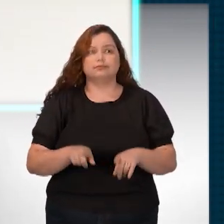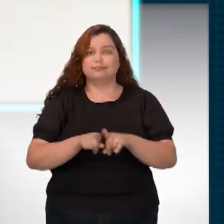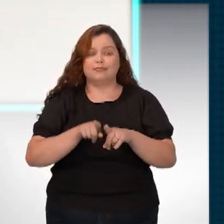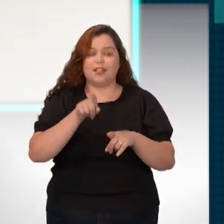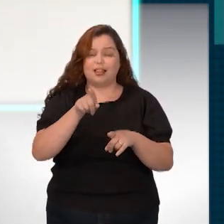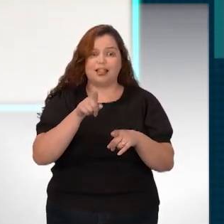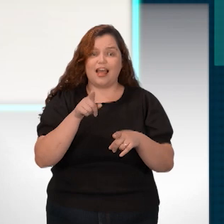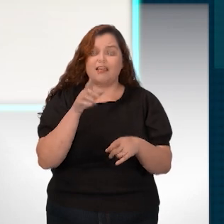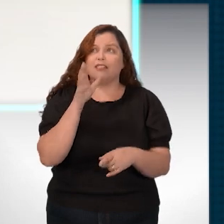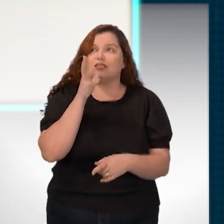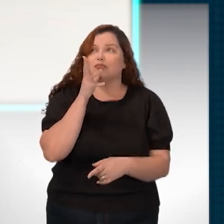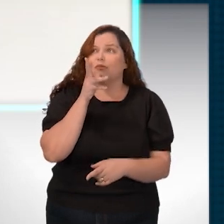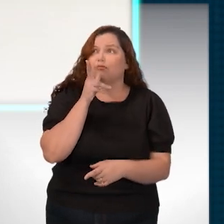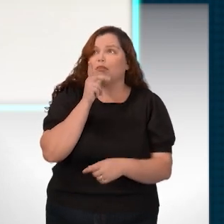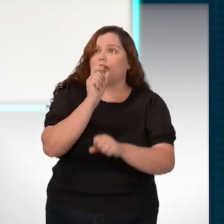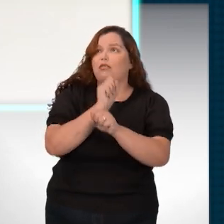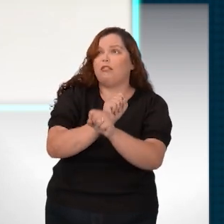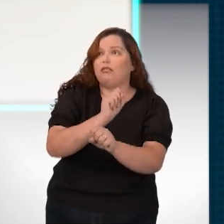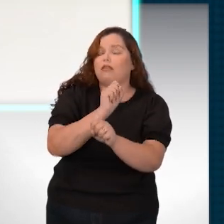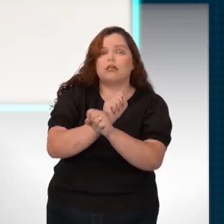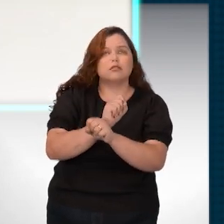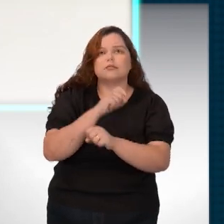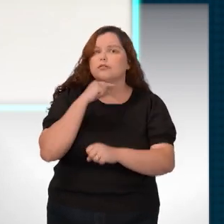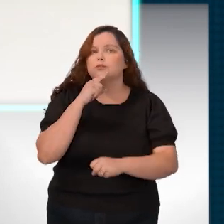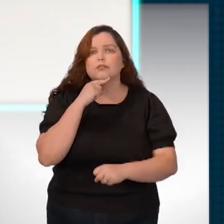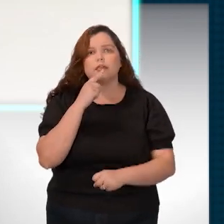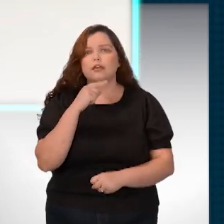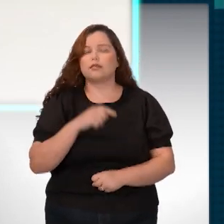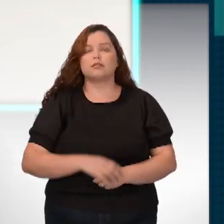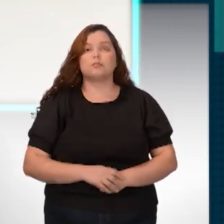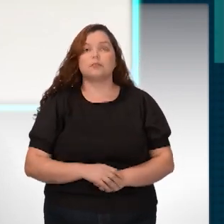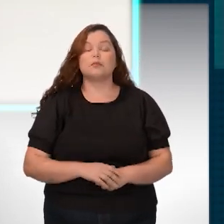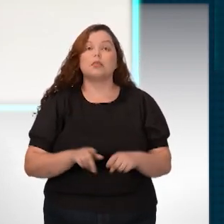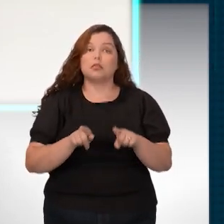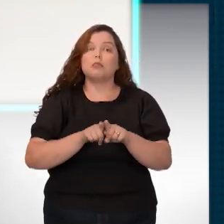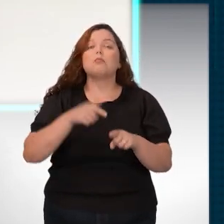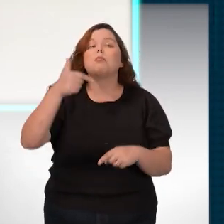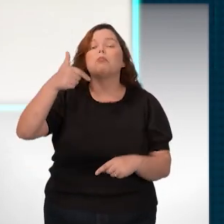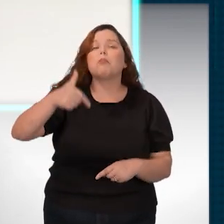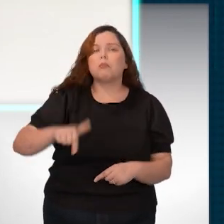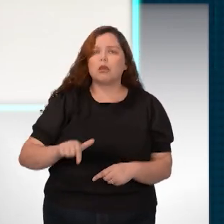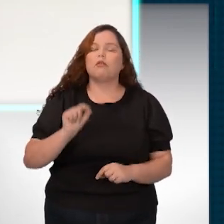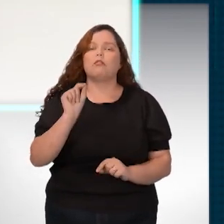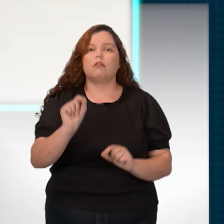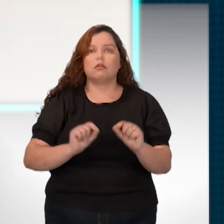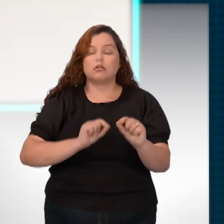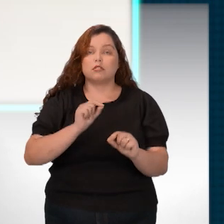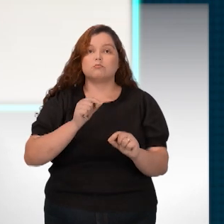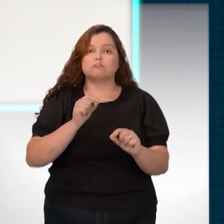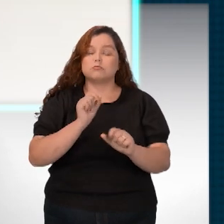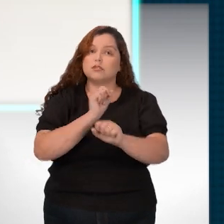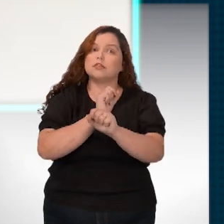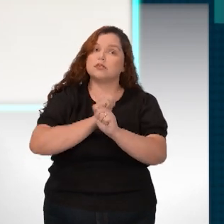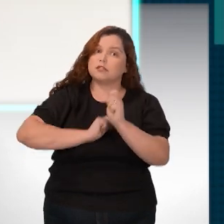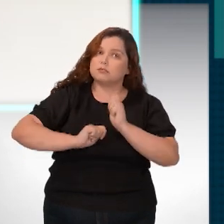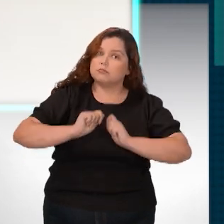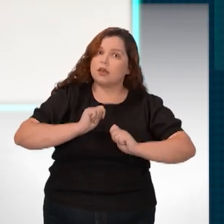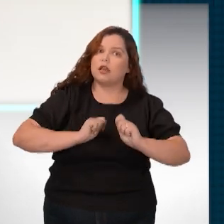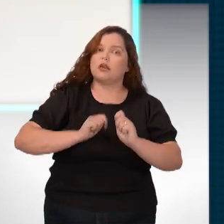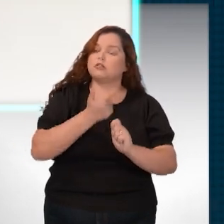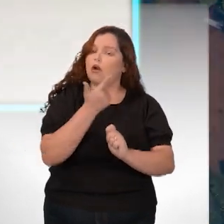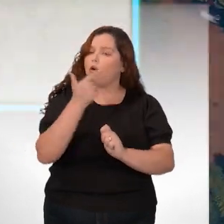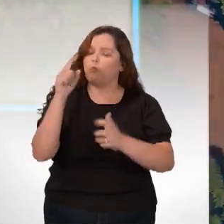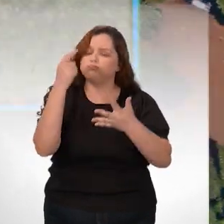não podem ficar esperando por muito tempo. E também espero que as